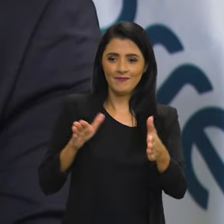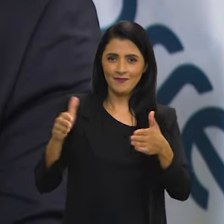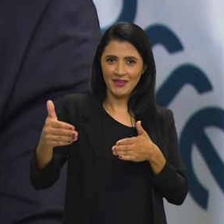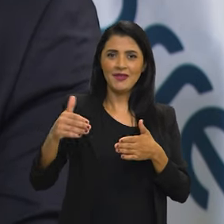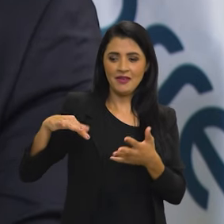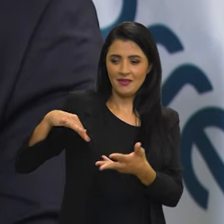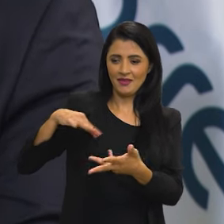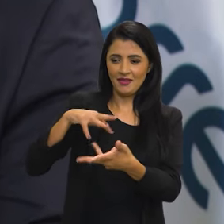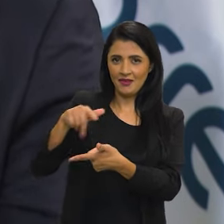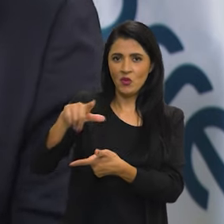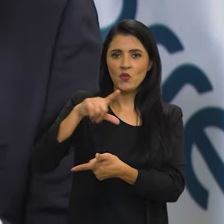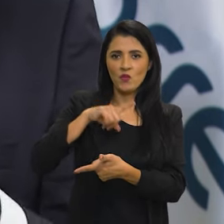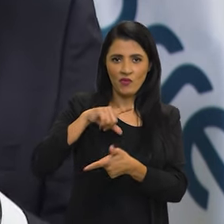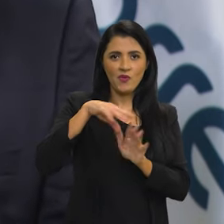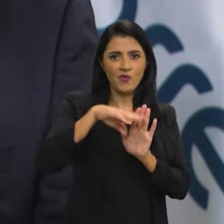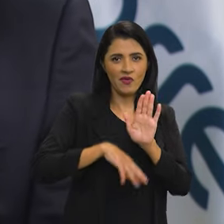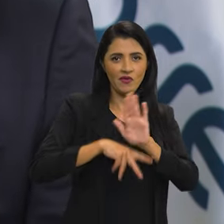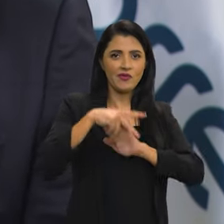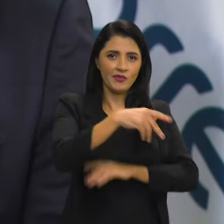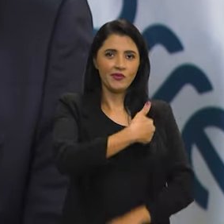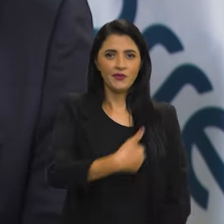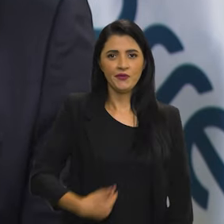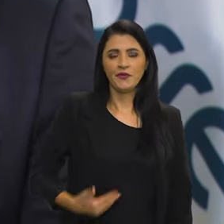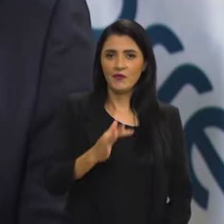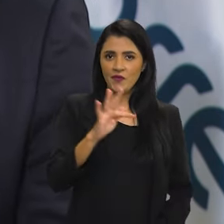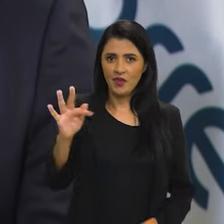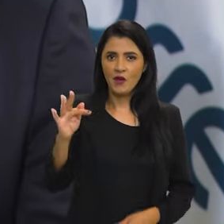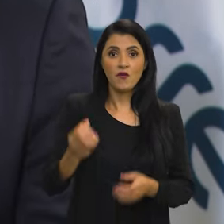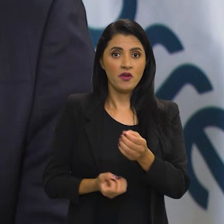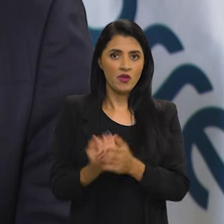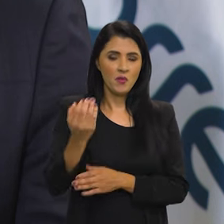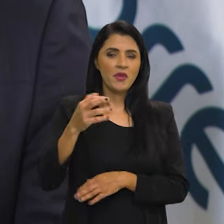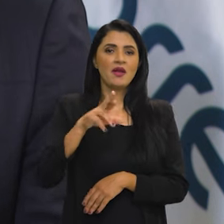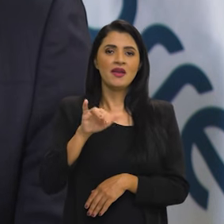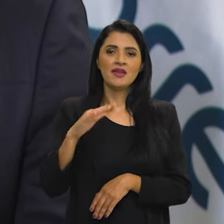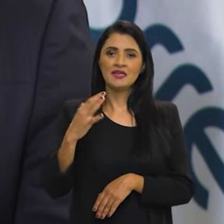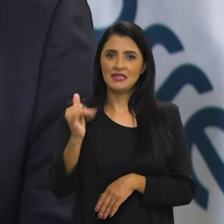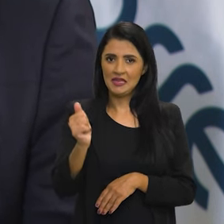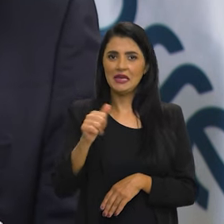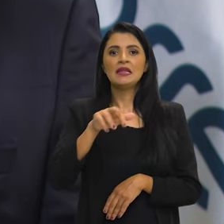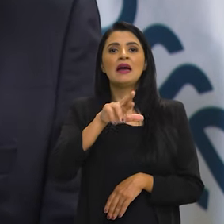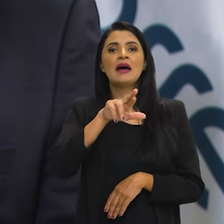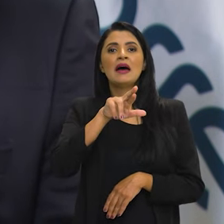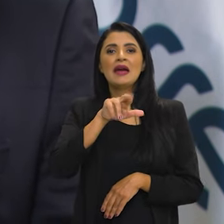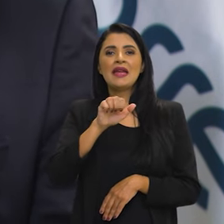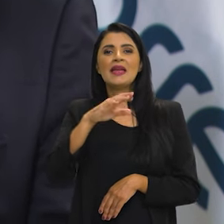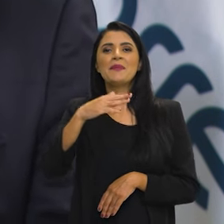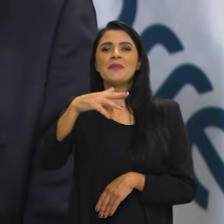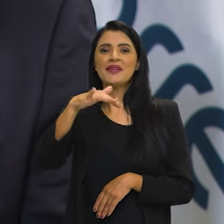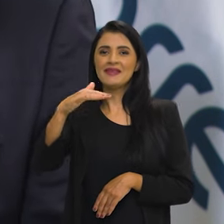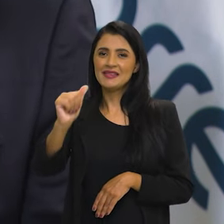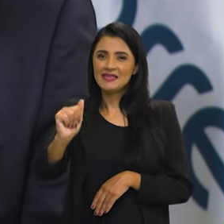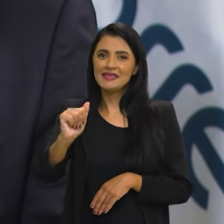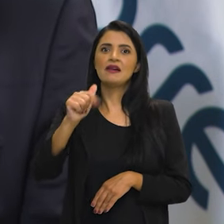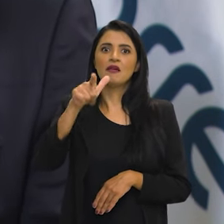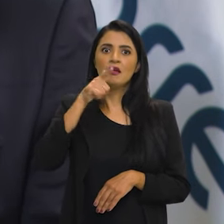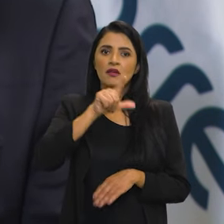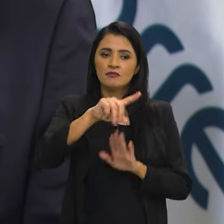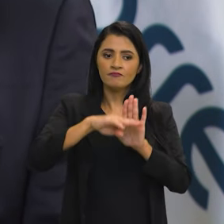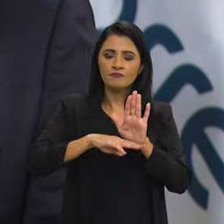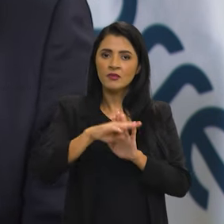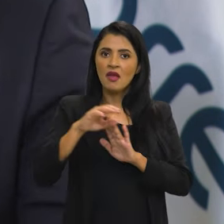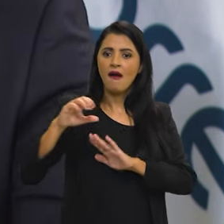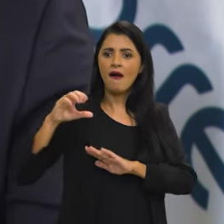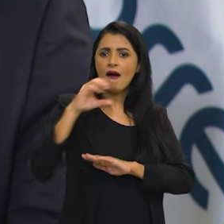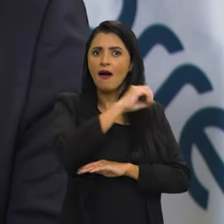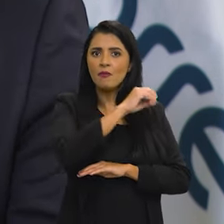mercadoria internacional, que a gente tem um programa do governo federal que foi implementado pela receita, que é o Remessa Conforme. Então, esse programa, ele